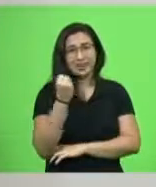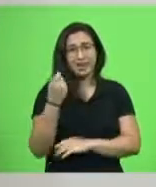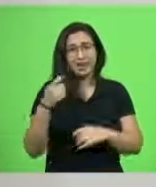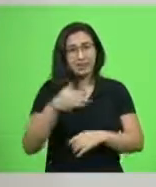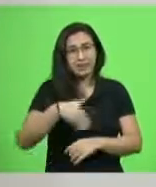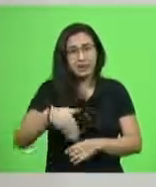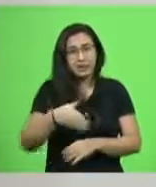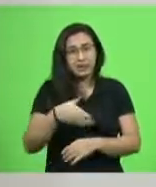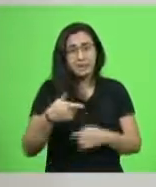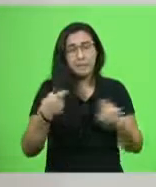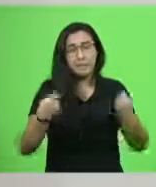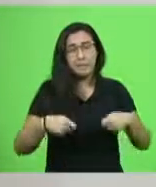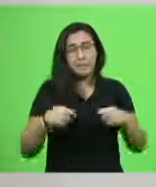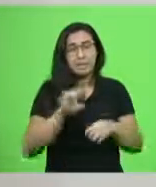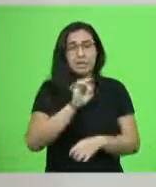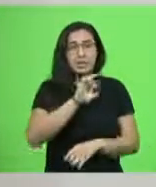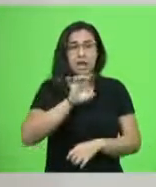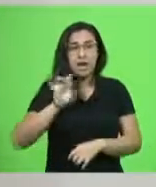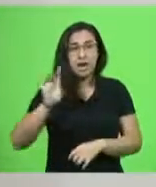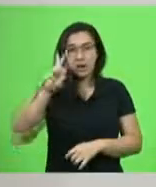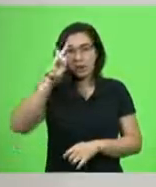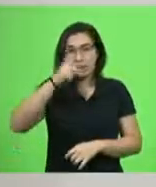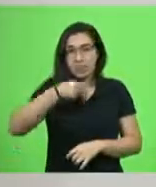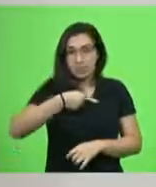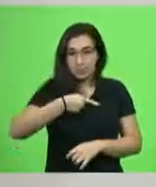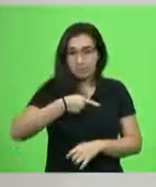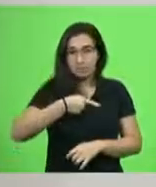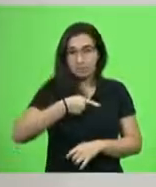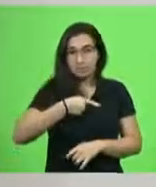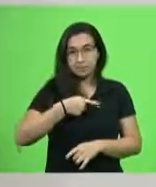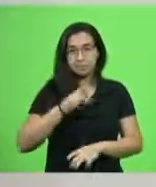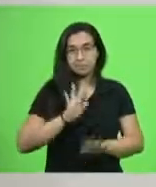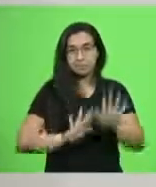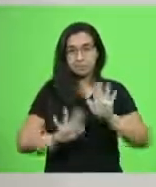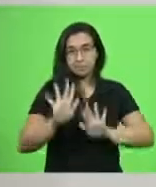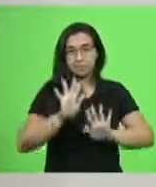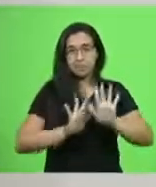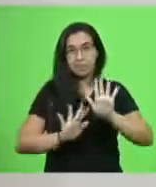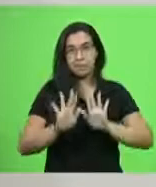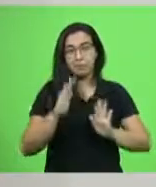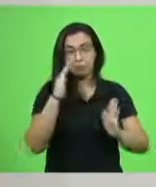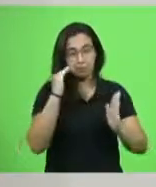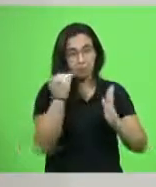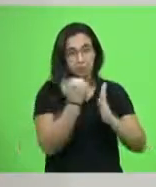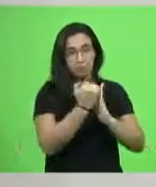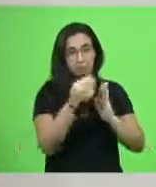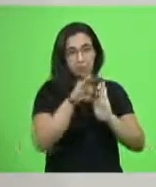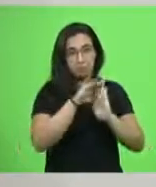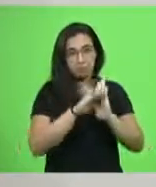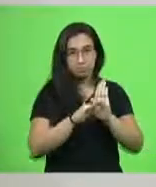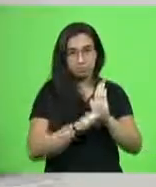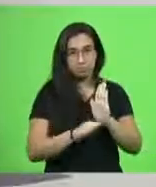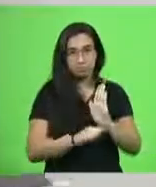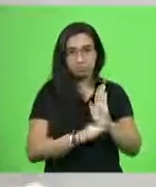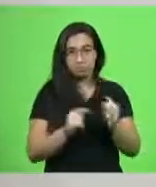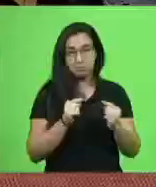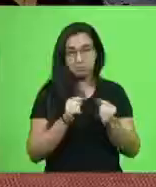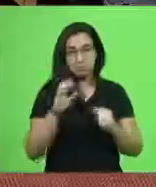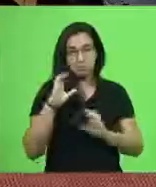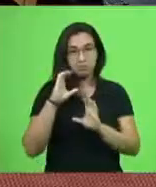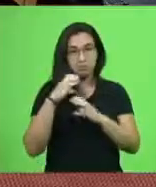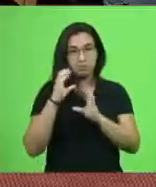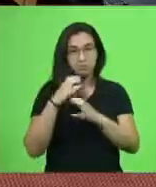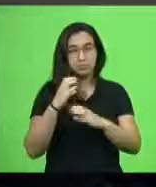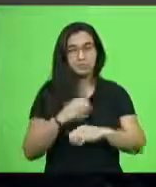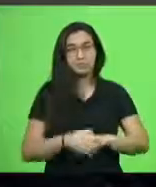precisa, cada um fazendo a sua parte, a partir dos protocolos que a ciência sugere. Obrigada. Obrigado, senhora